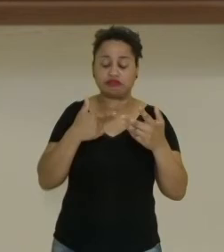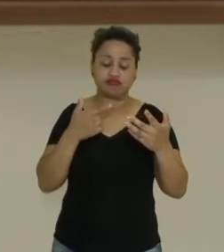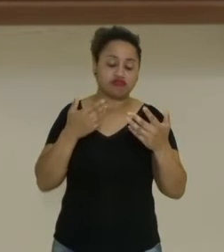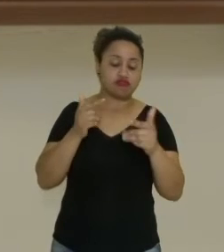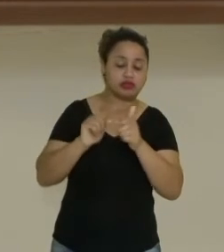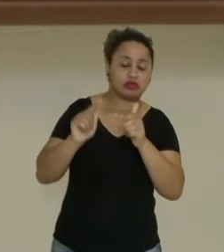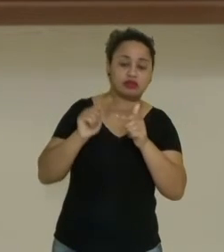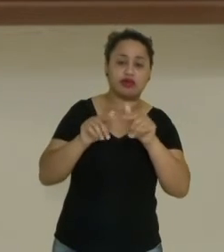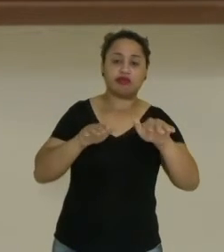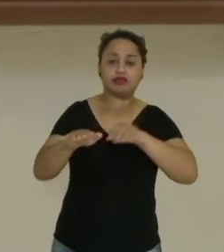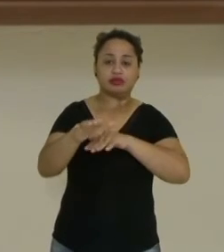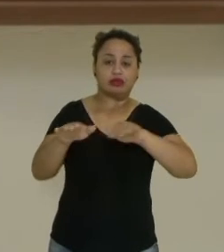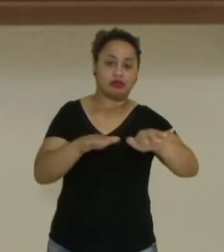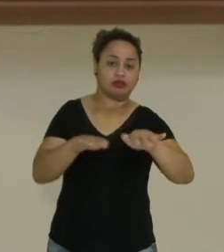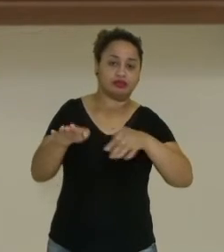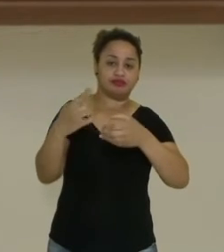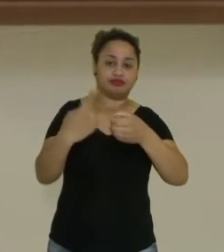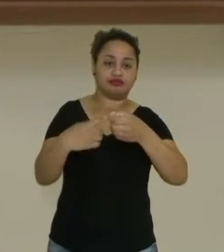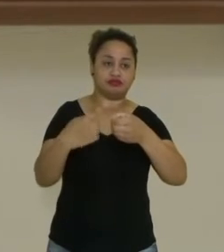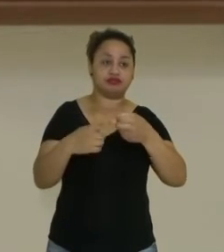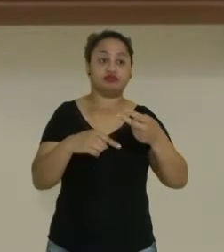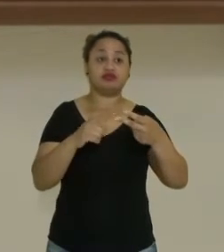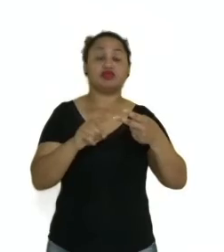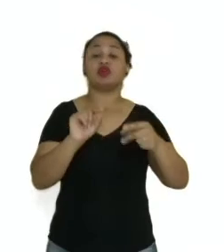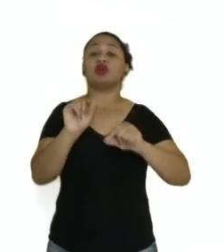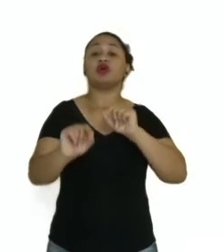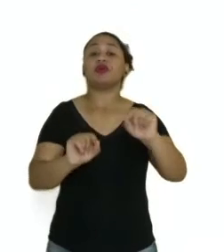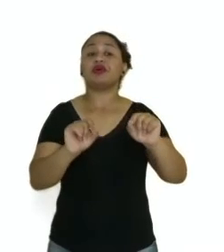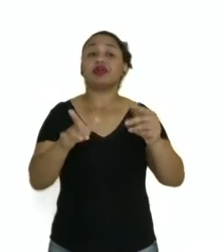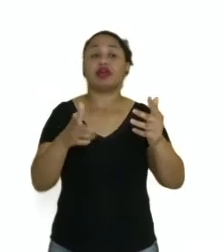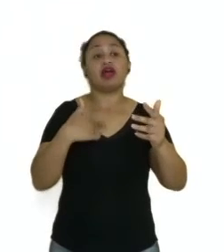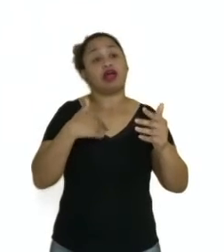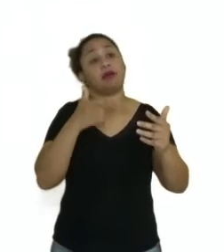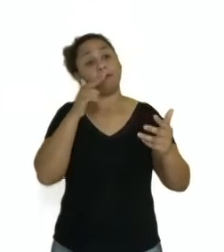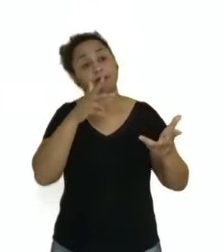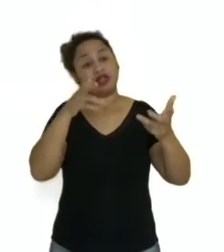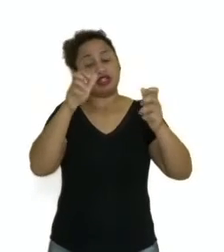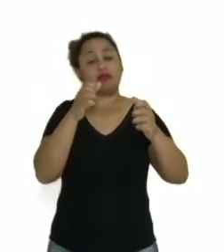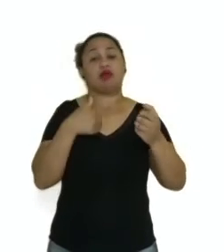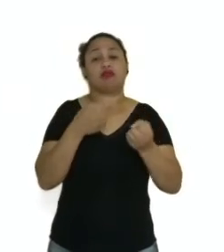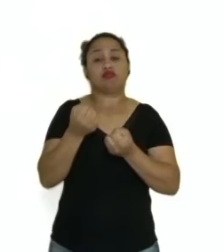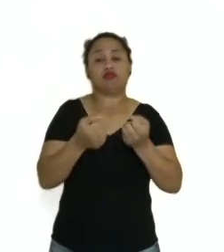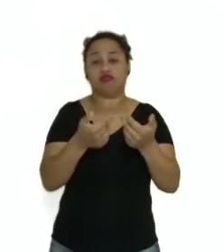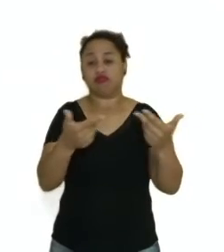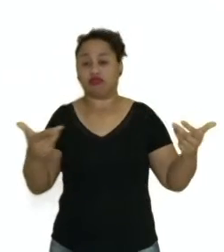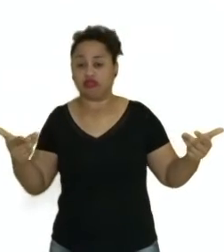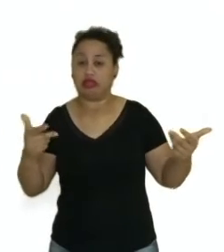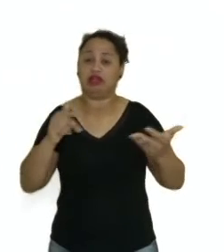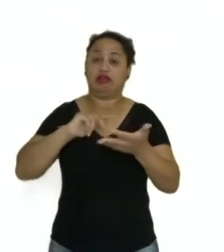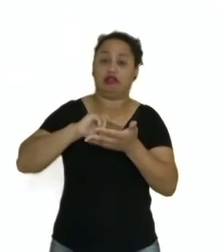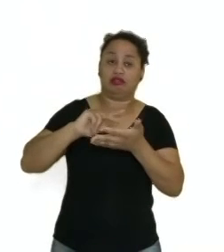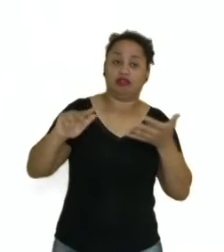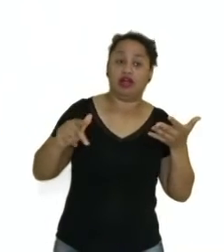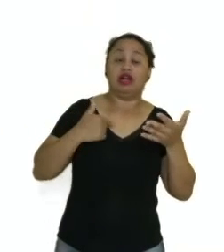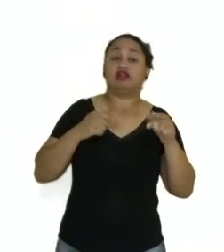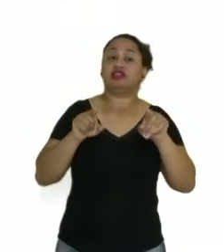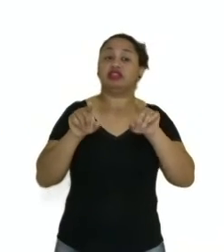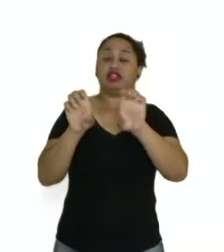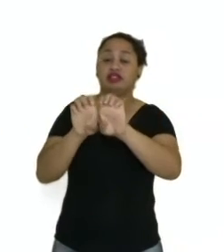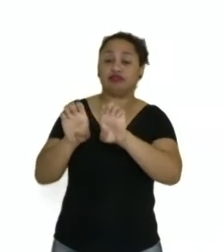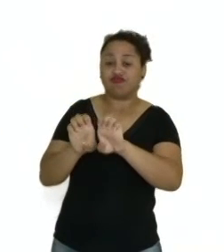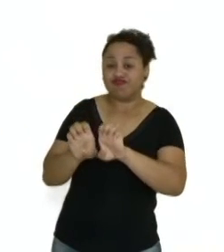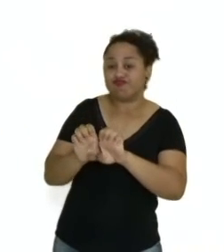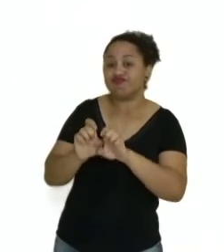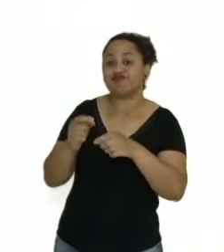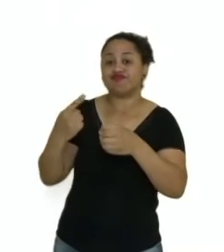urbana. Na letra B, as causas. Identificou-se o grande fluxo de veículos e a falta de infraestrutura da cidade.